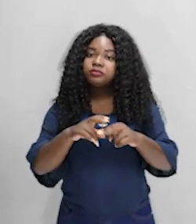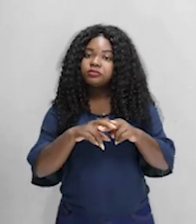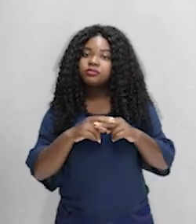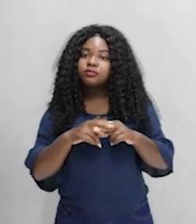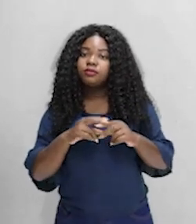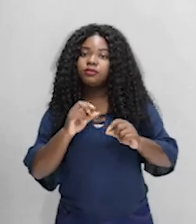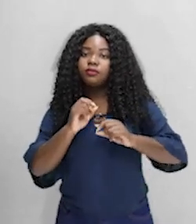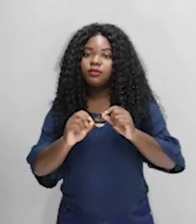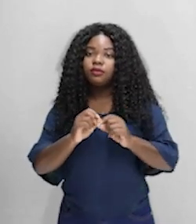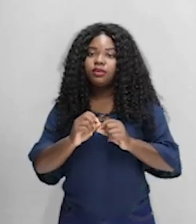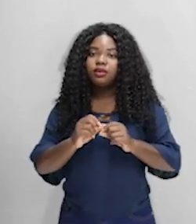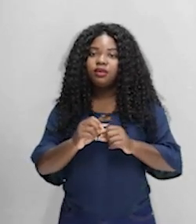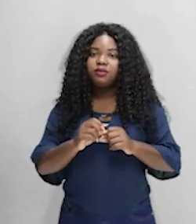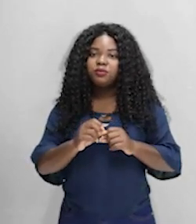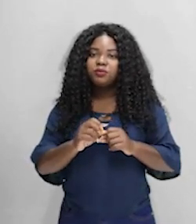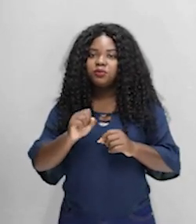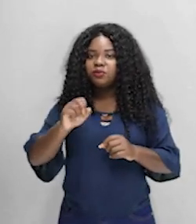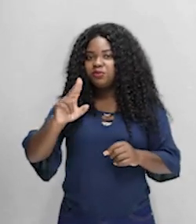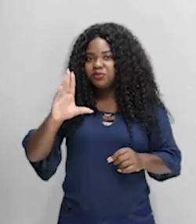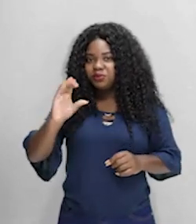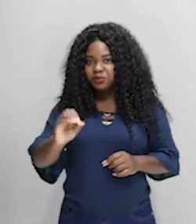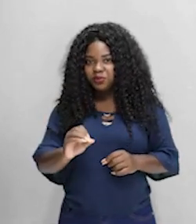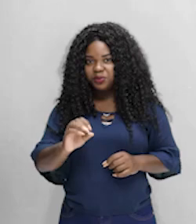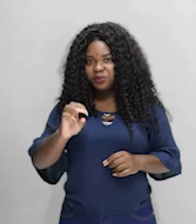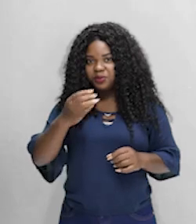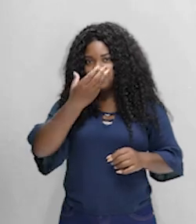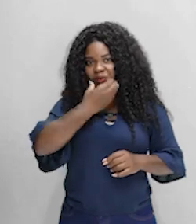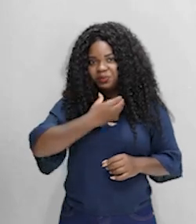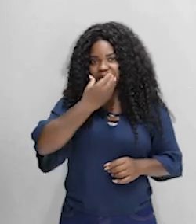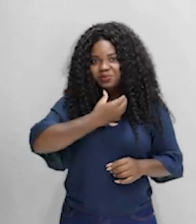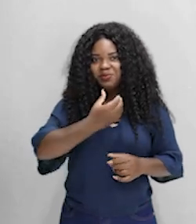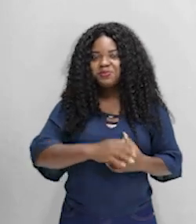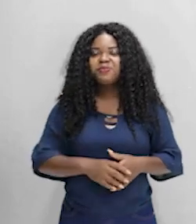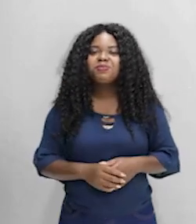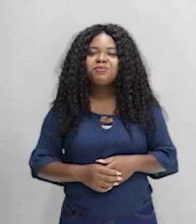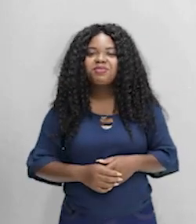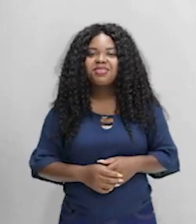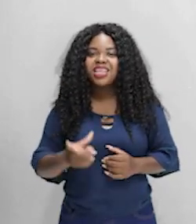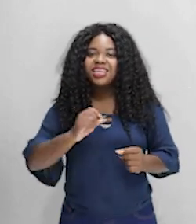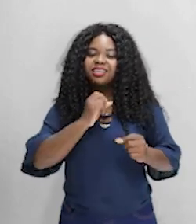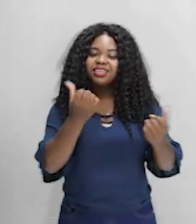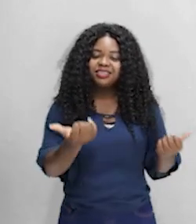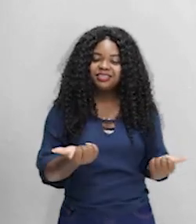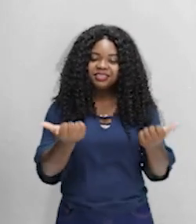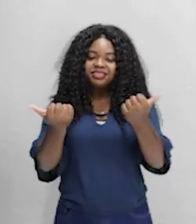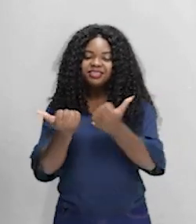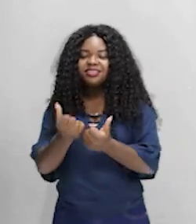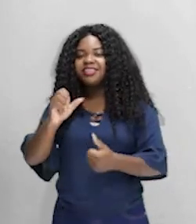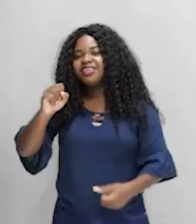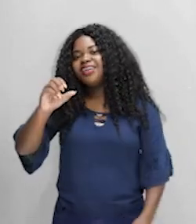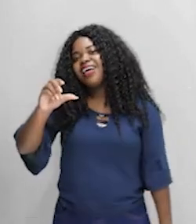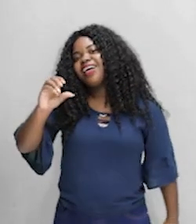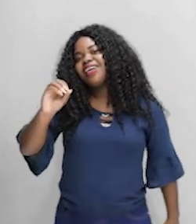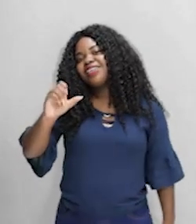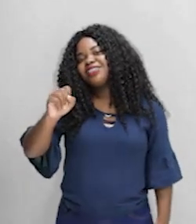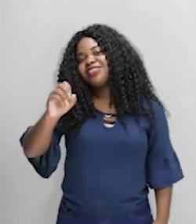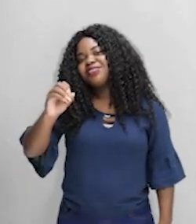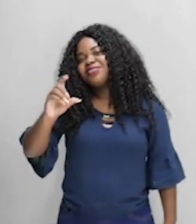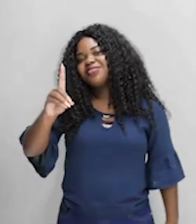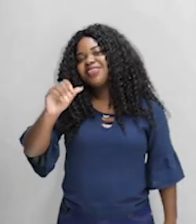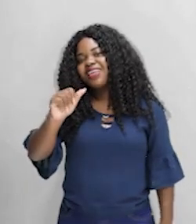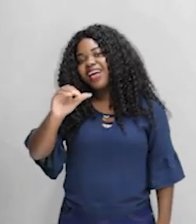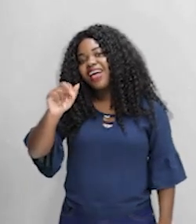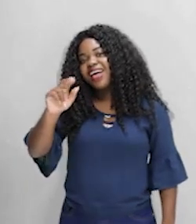como, no caso do suco da maçã, a questão falou que houve a substituição pela soda cáustica, que é o hidróxido de